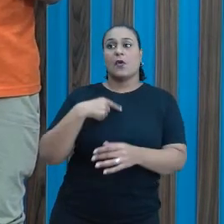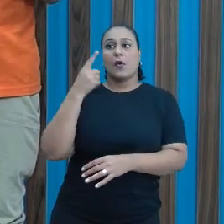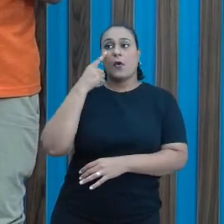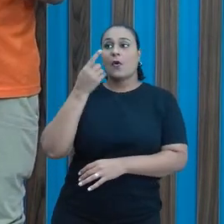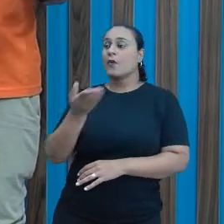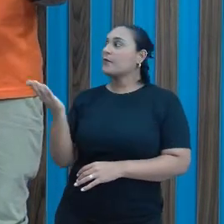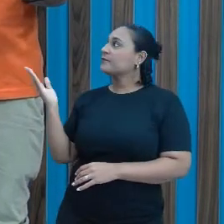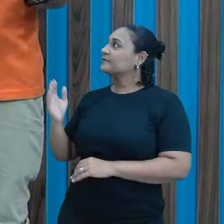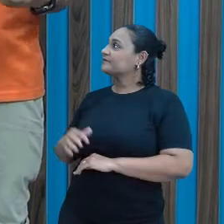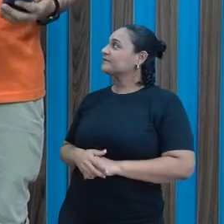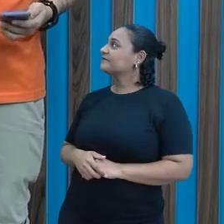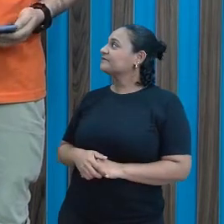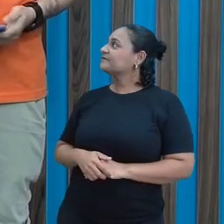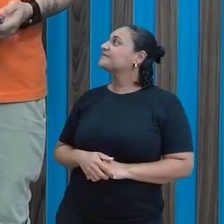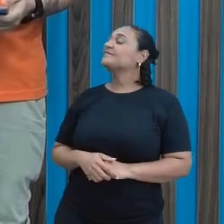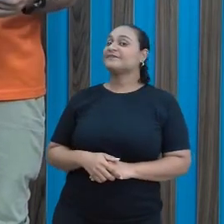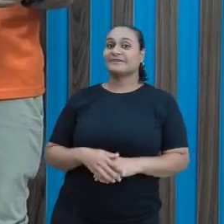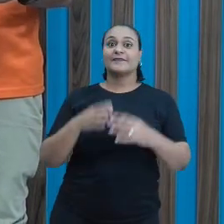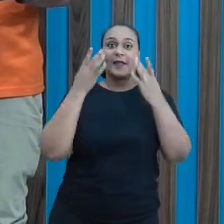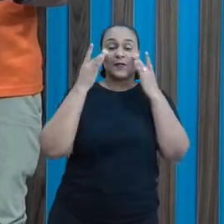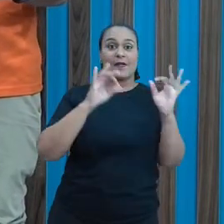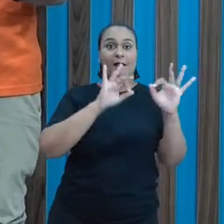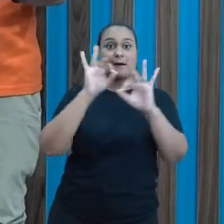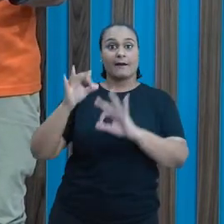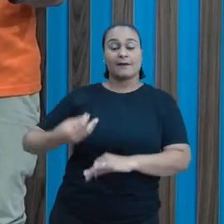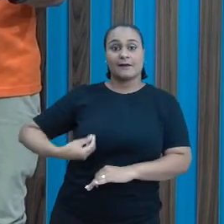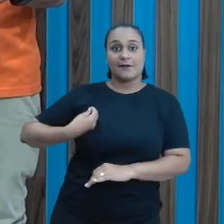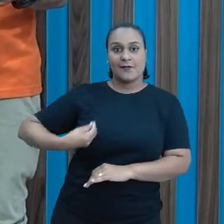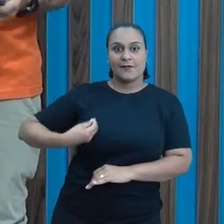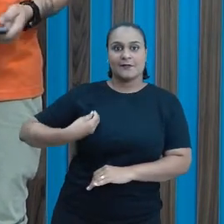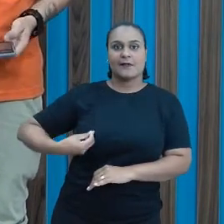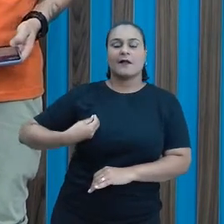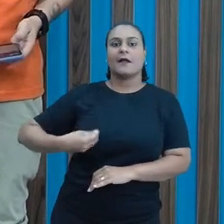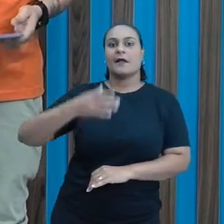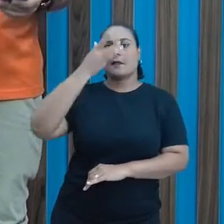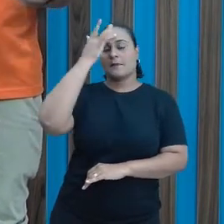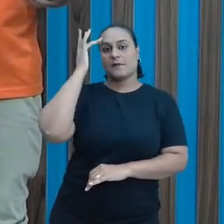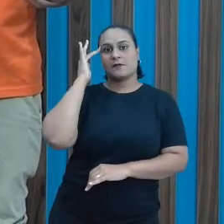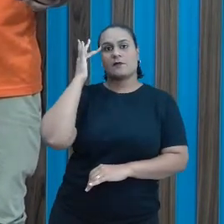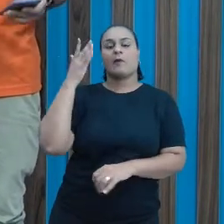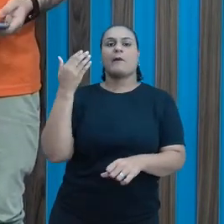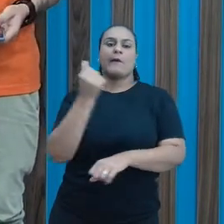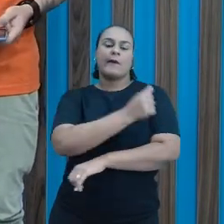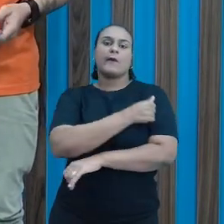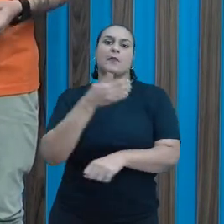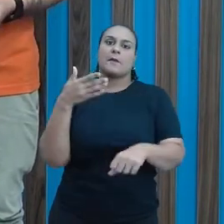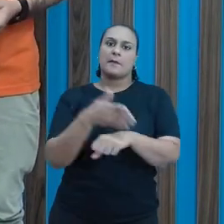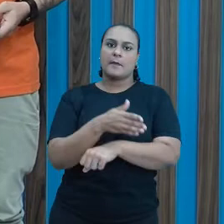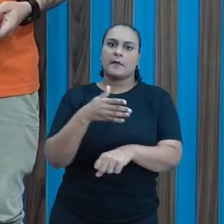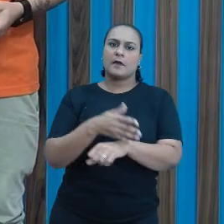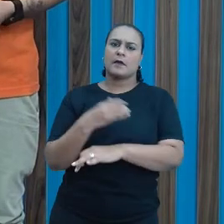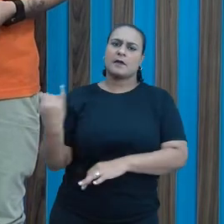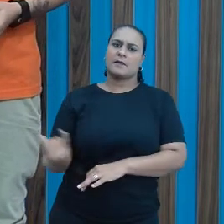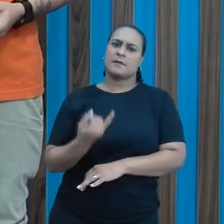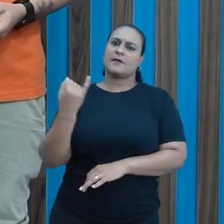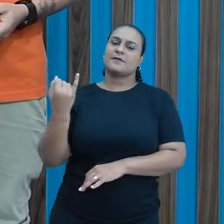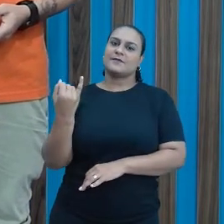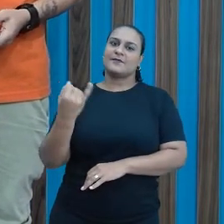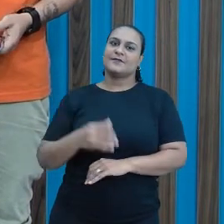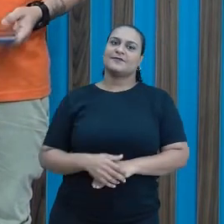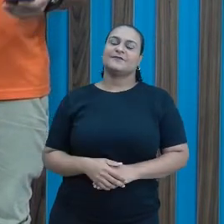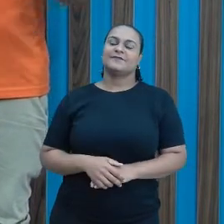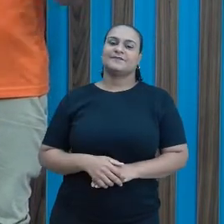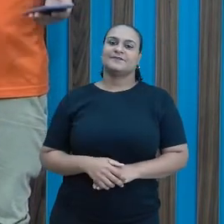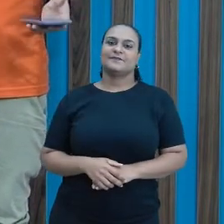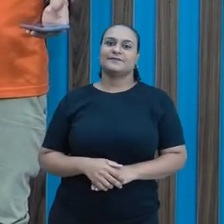aqui exatamente a aula que está acontecendo aqui, o chat, o pessoal participando aí. Então, é importante que vocês façam essa participação, tá